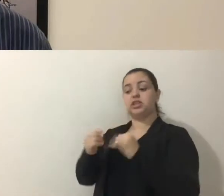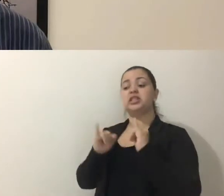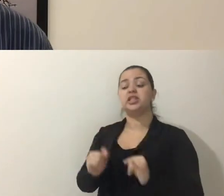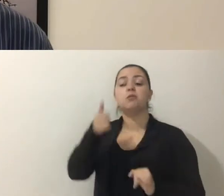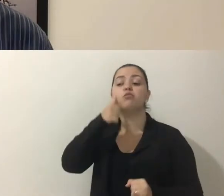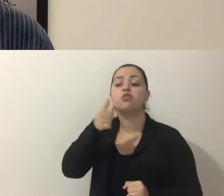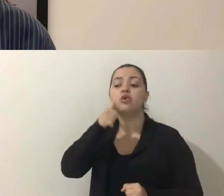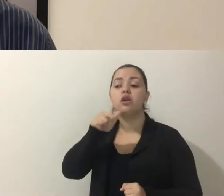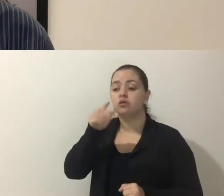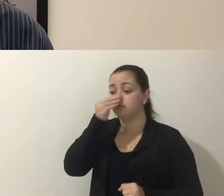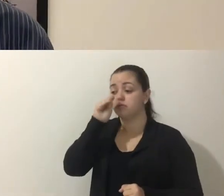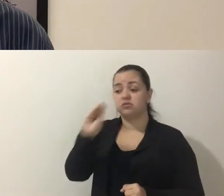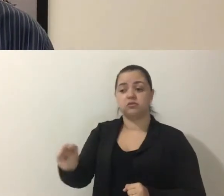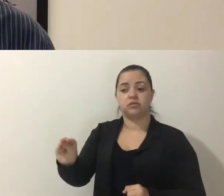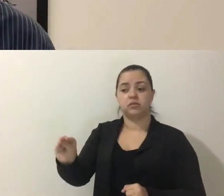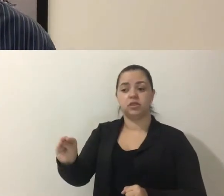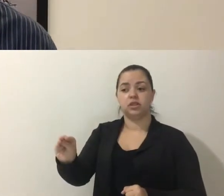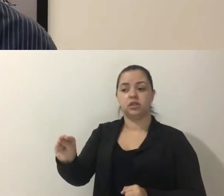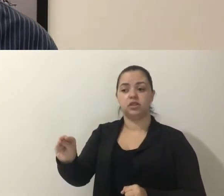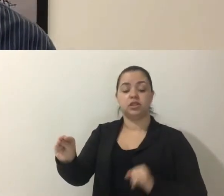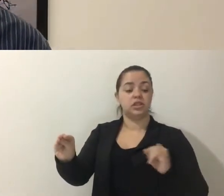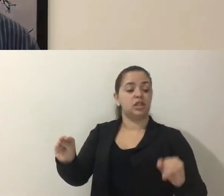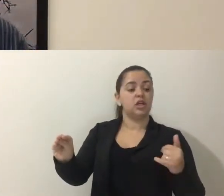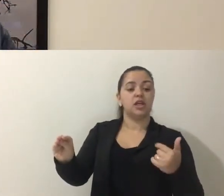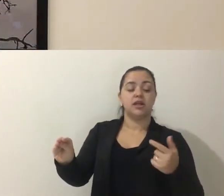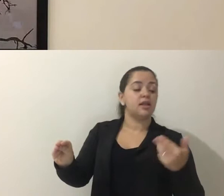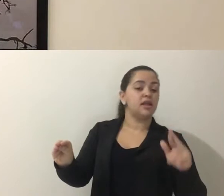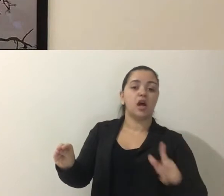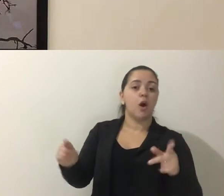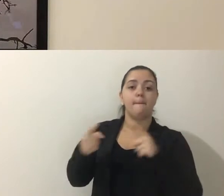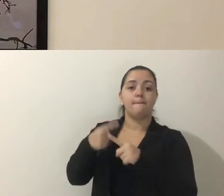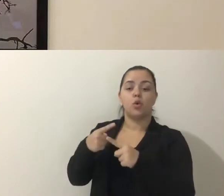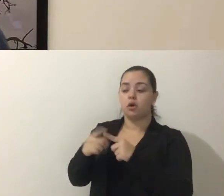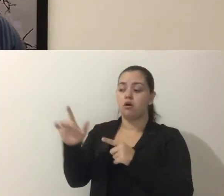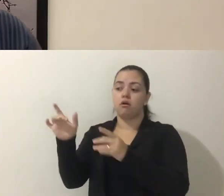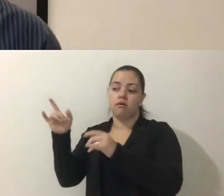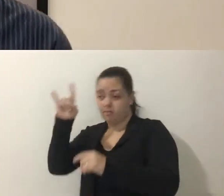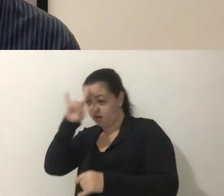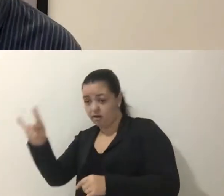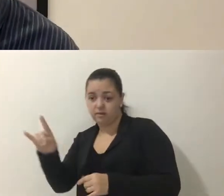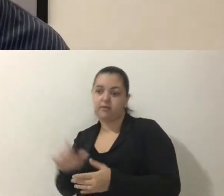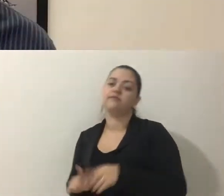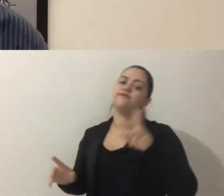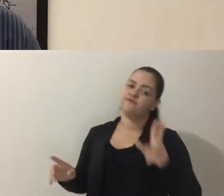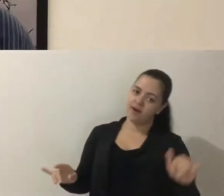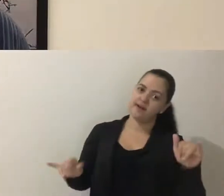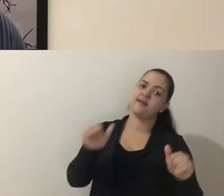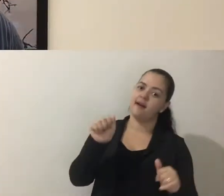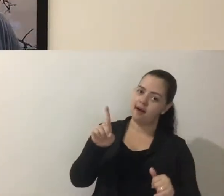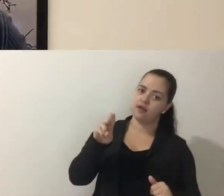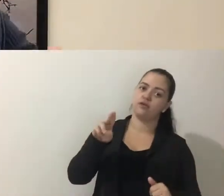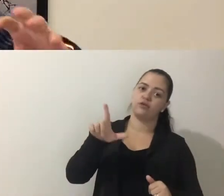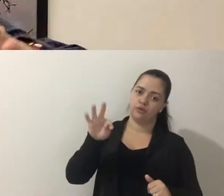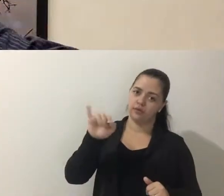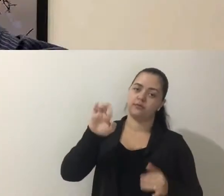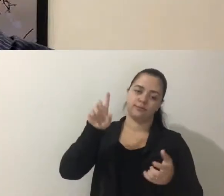a sua mulher, não sendo por causa de relações sexuais ilícitas, e casar com outra, comete adultério. Então